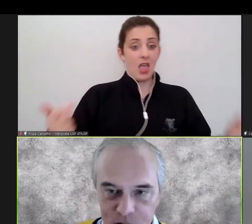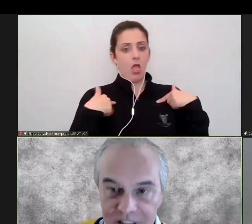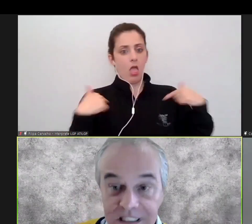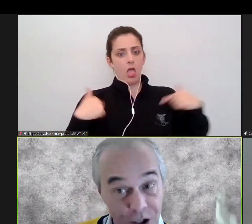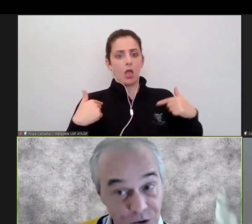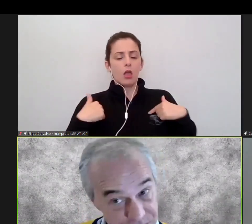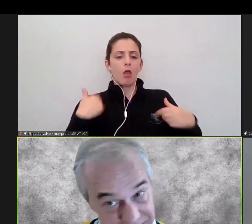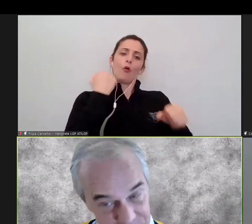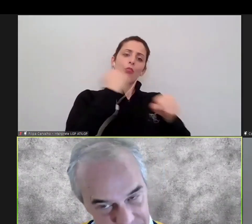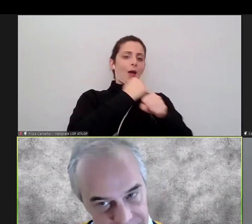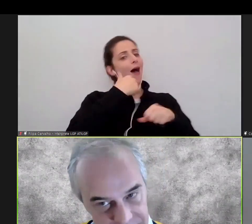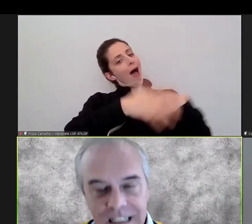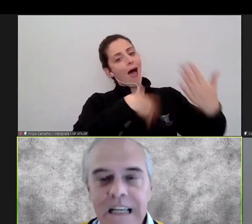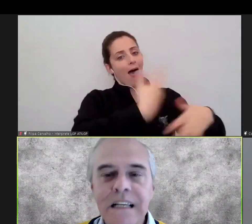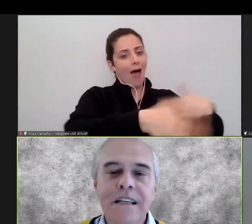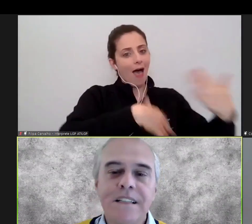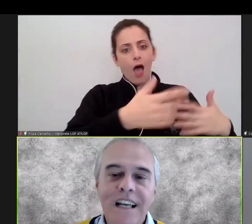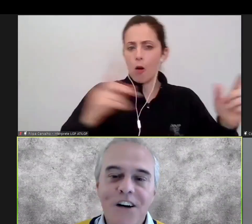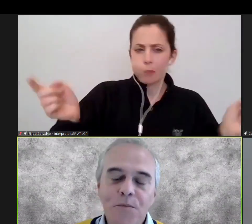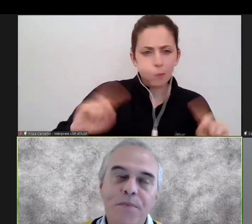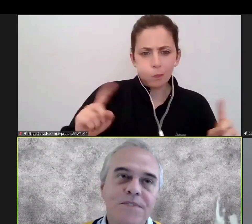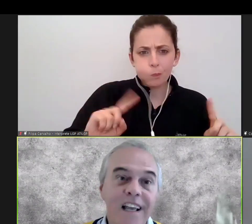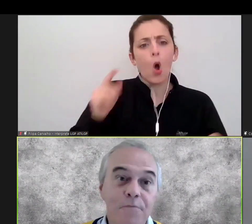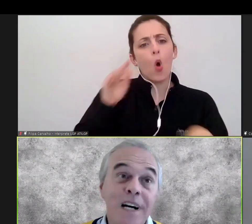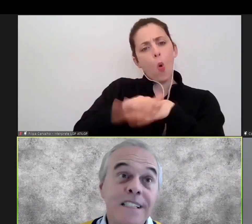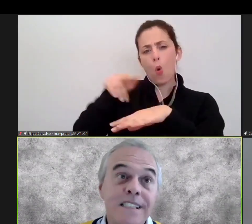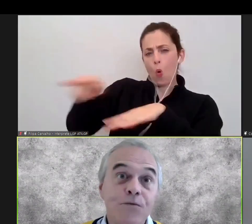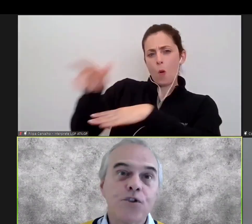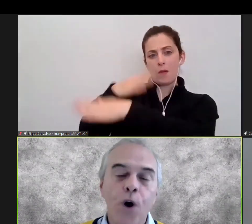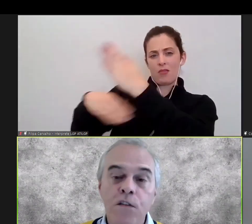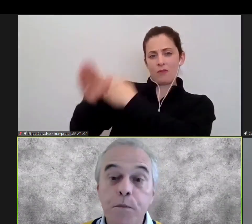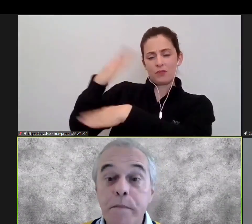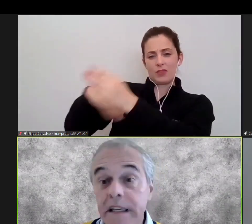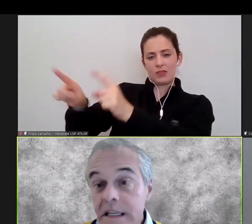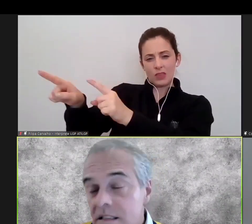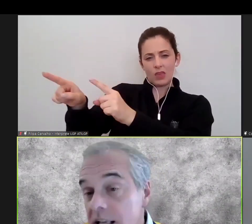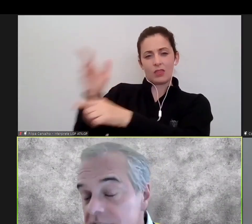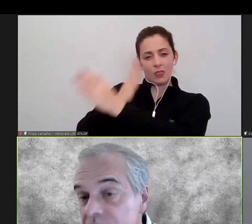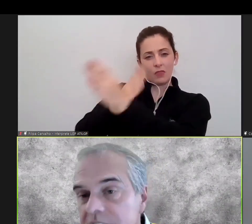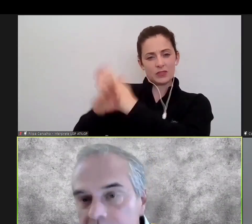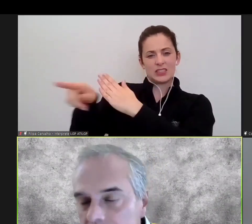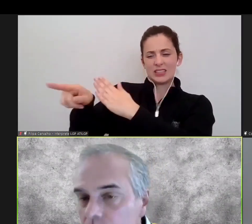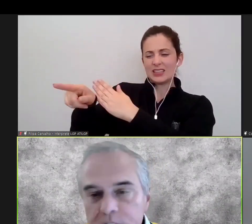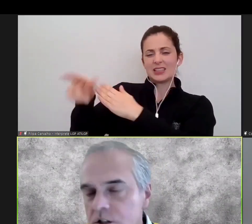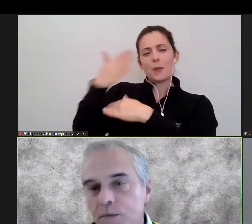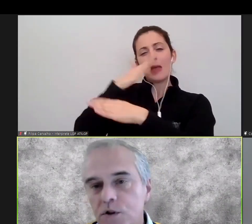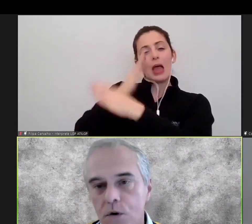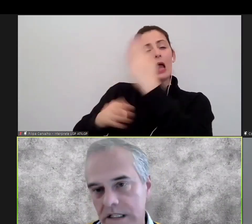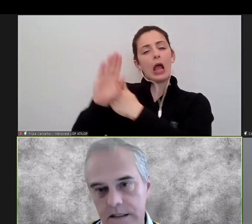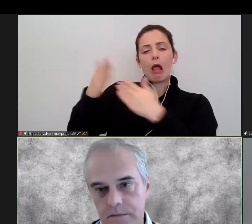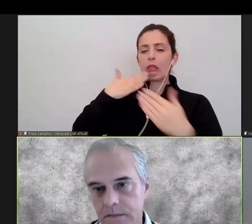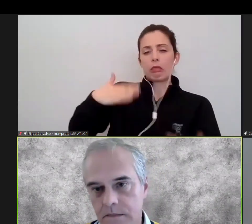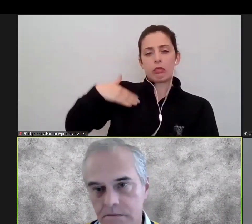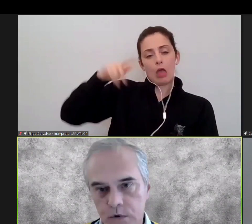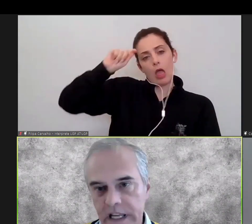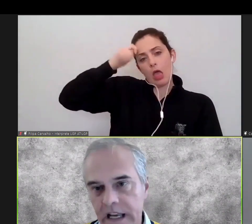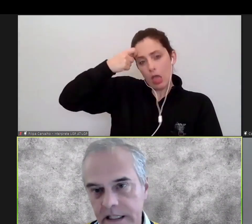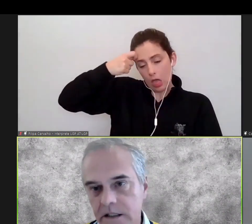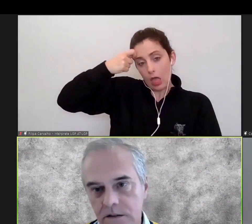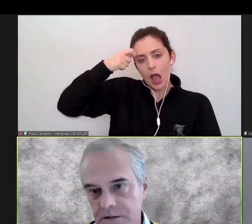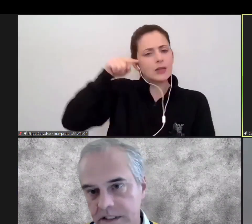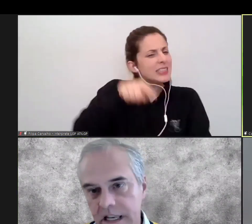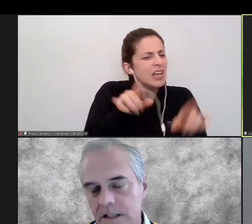ideia de meritocracia, não deveria estar ali, já passa a ser um estorvo para mim. Isso tem que ser evitado em qualquer tipo de cota.